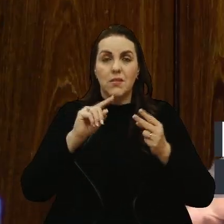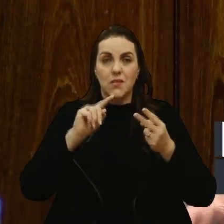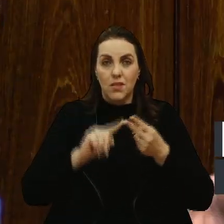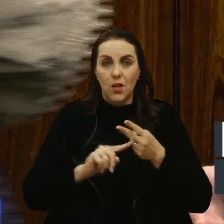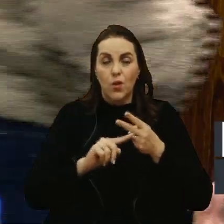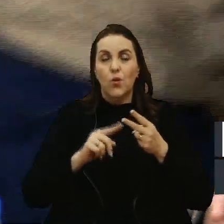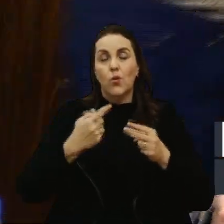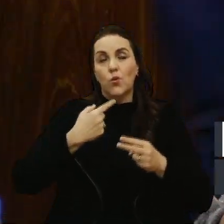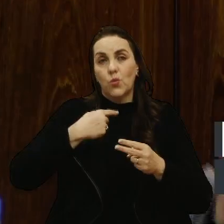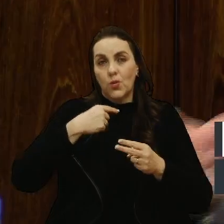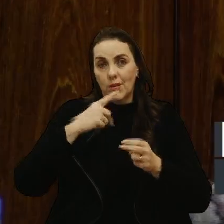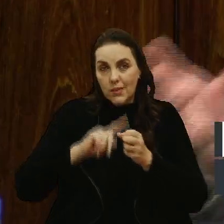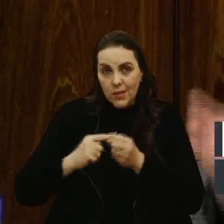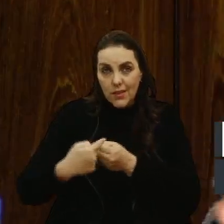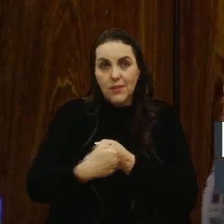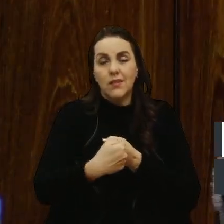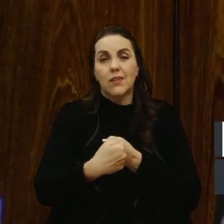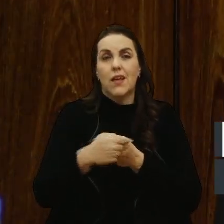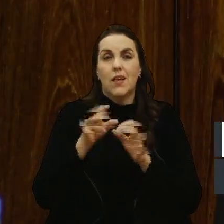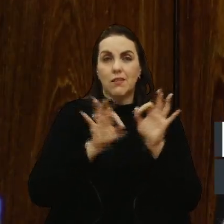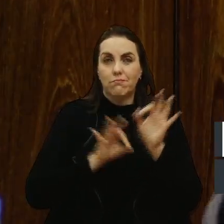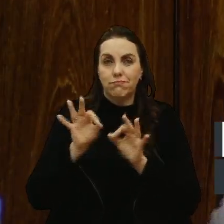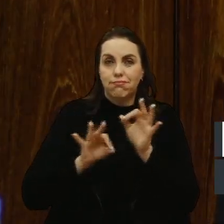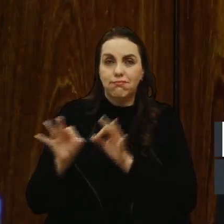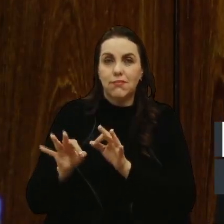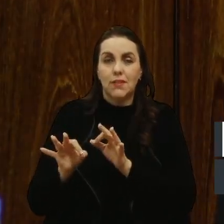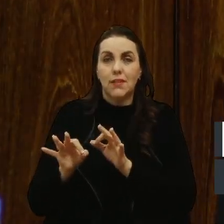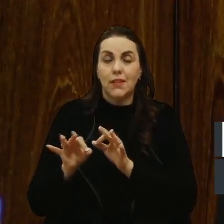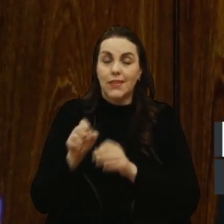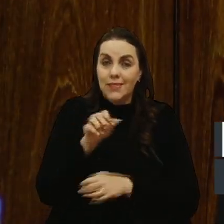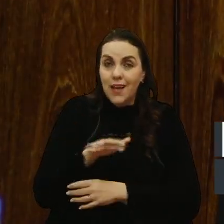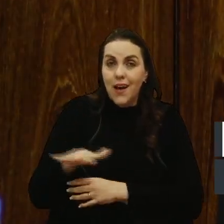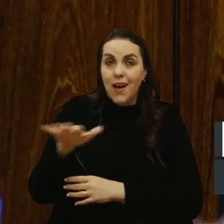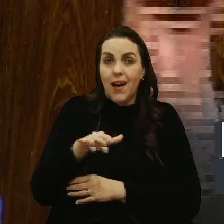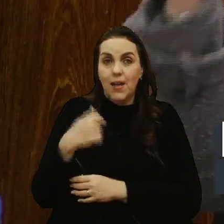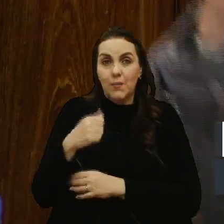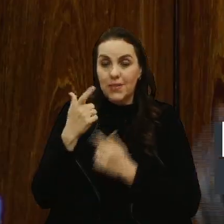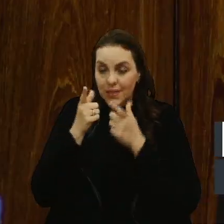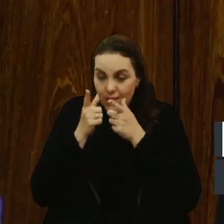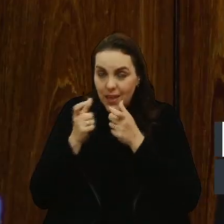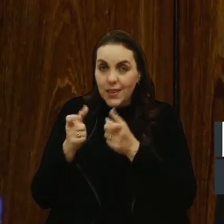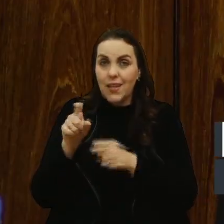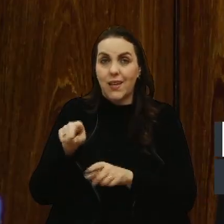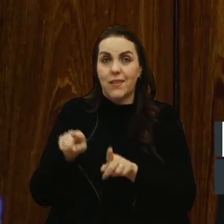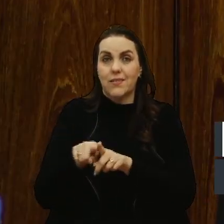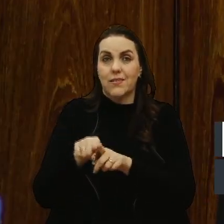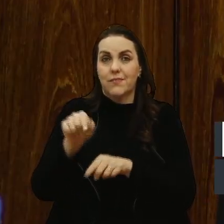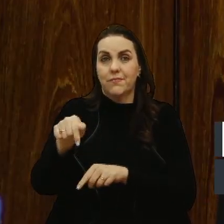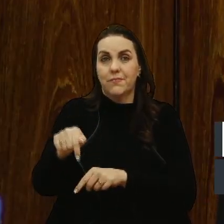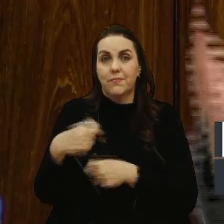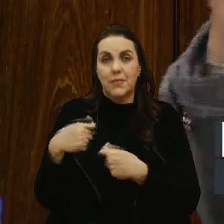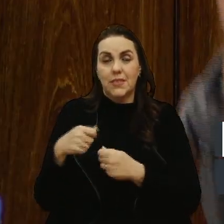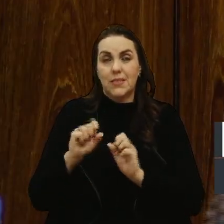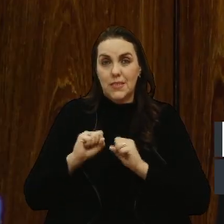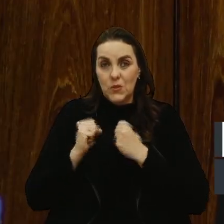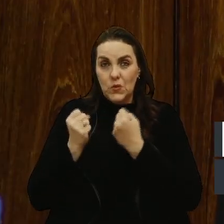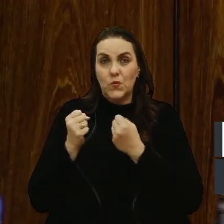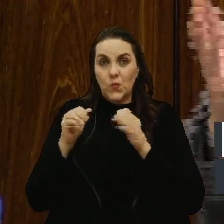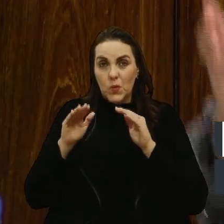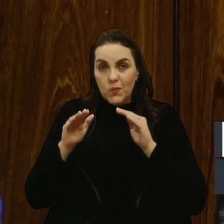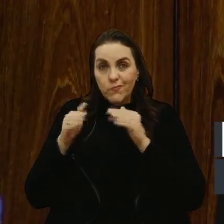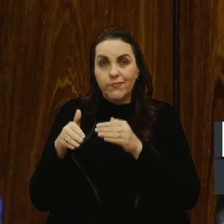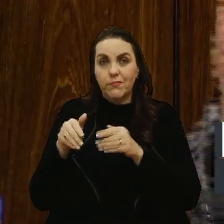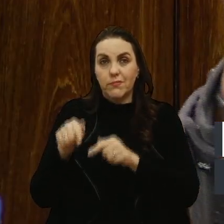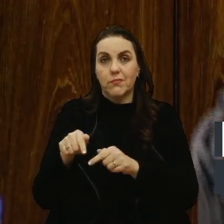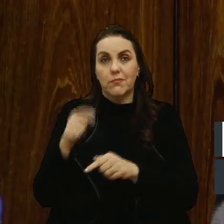do nosso urbanismo, porque essas áreas, sim, precisam do nosso interesse, precisam que a gente se debruce, precisam que a